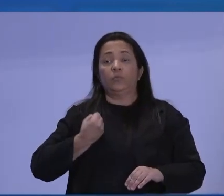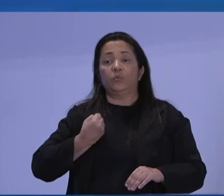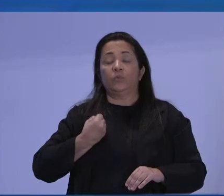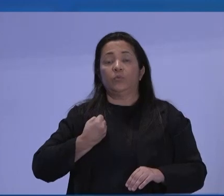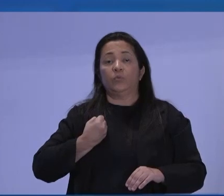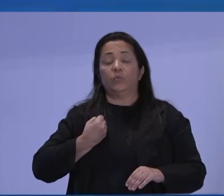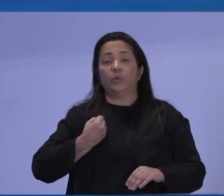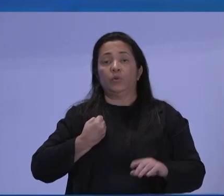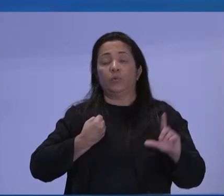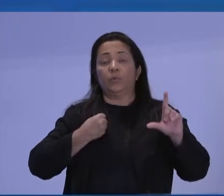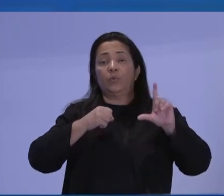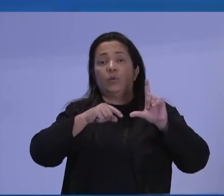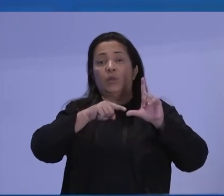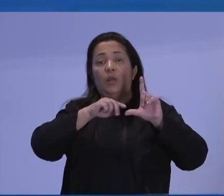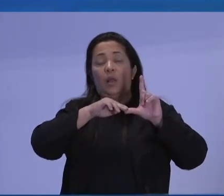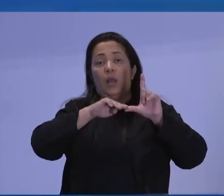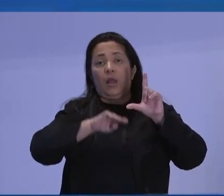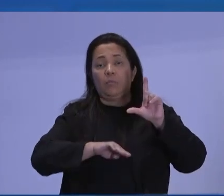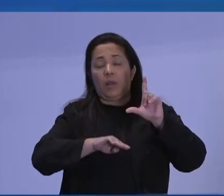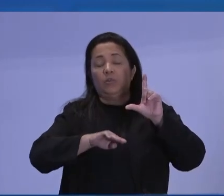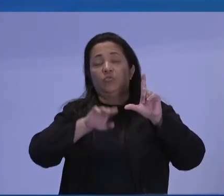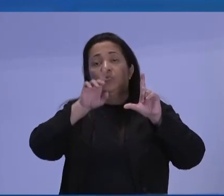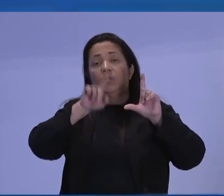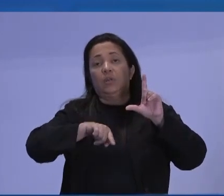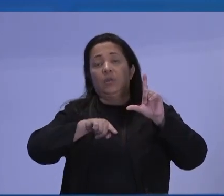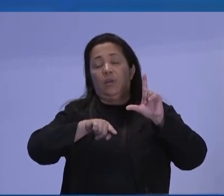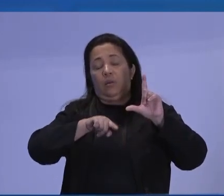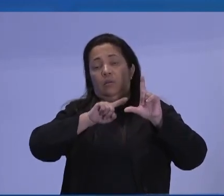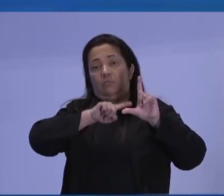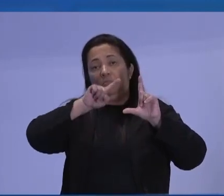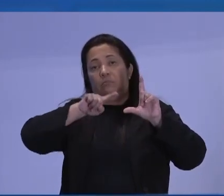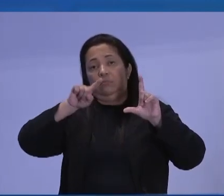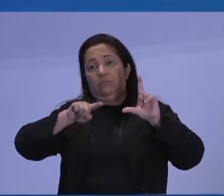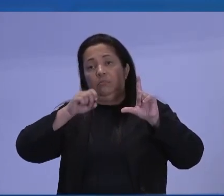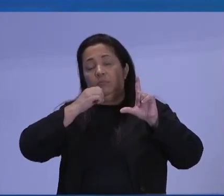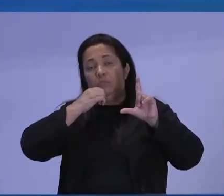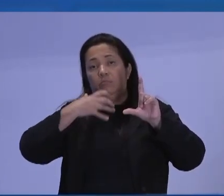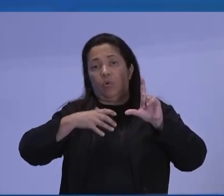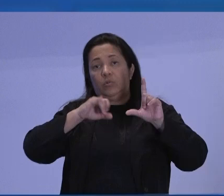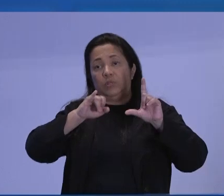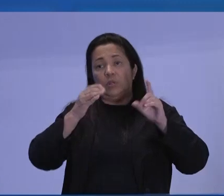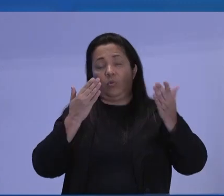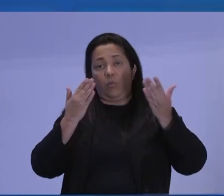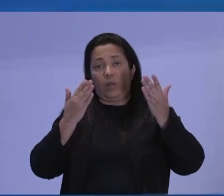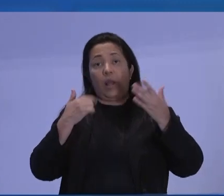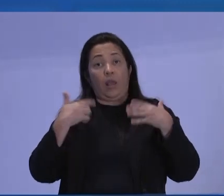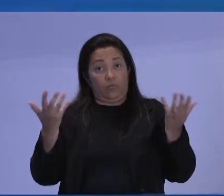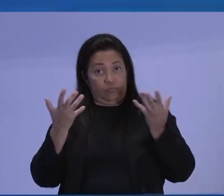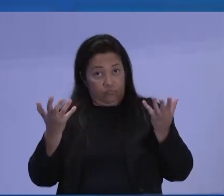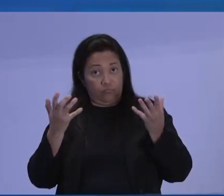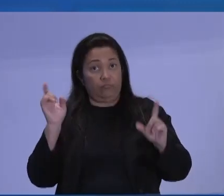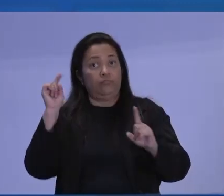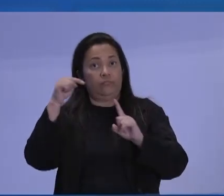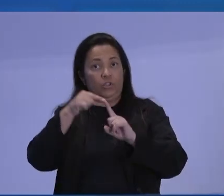do Brasil, o que é um dado bom que a gente considera se a gente comparar. Óbvio que a gente quer chegar a 0, né, gente?